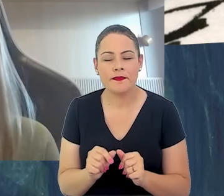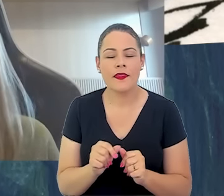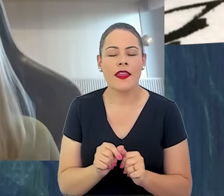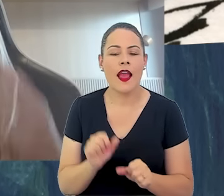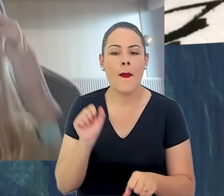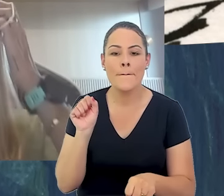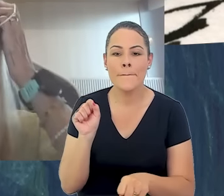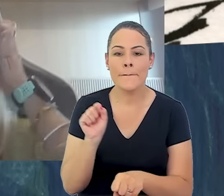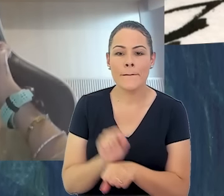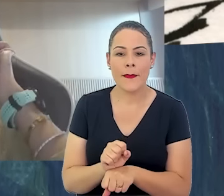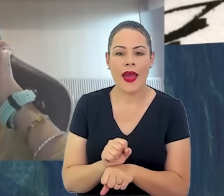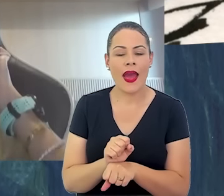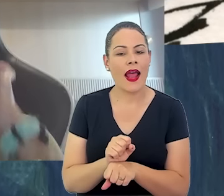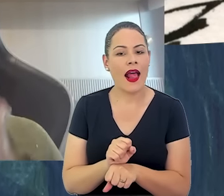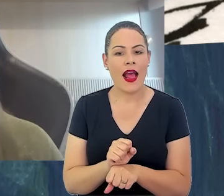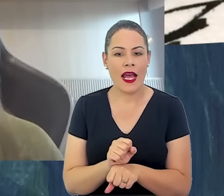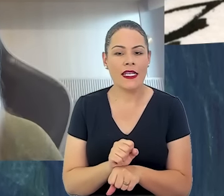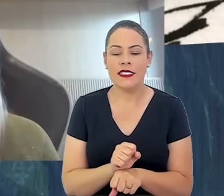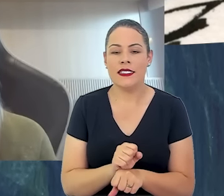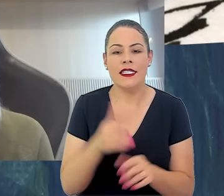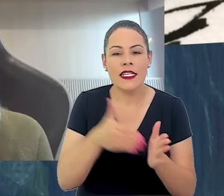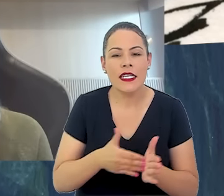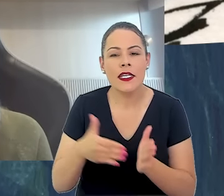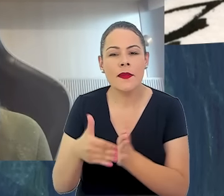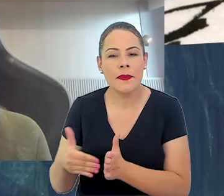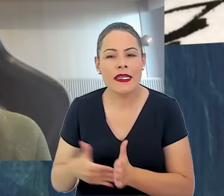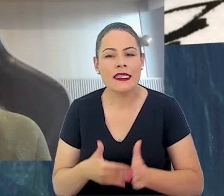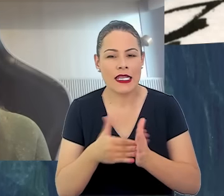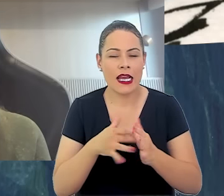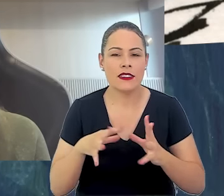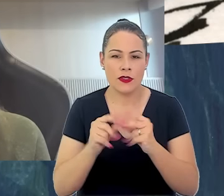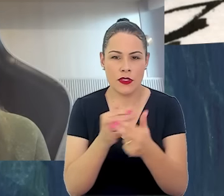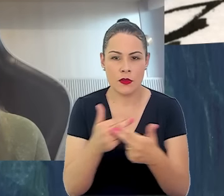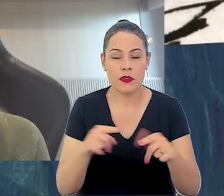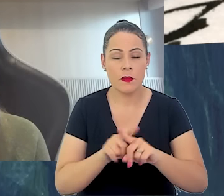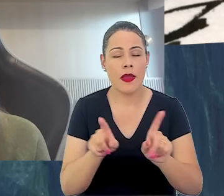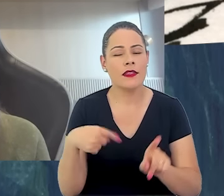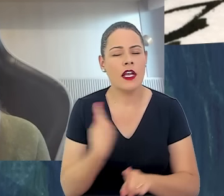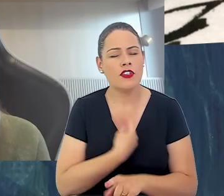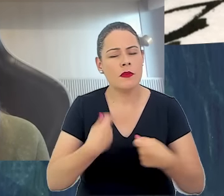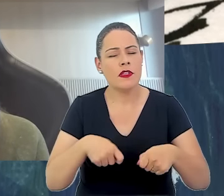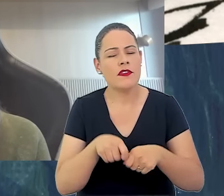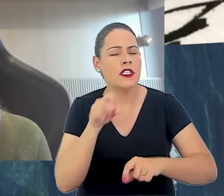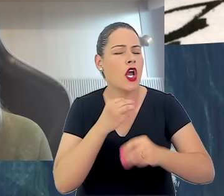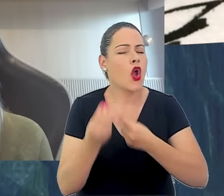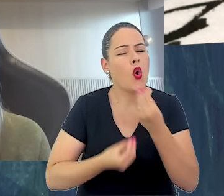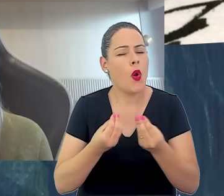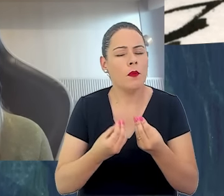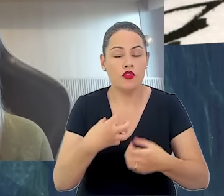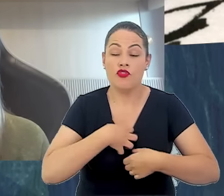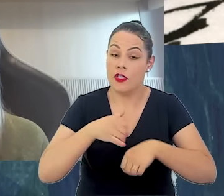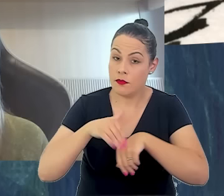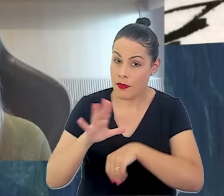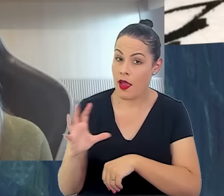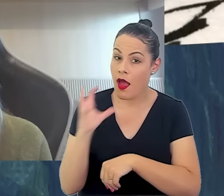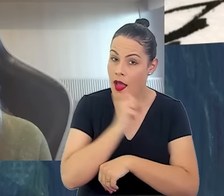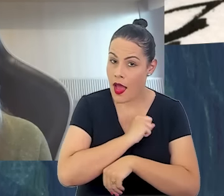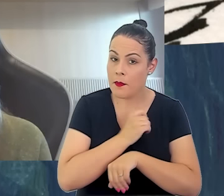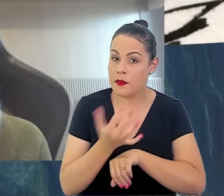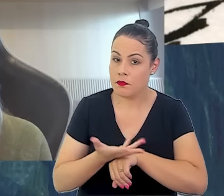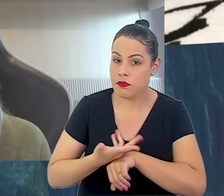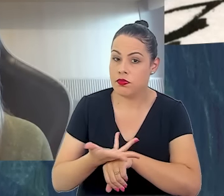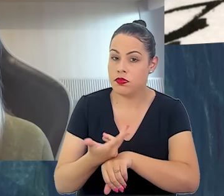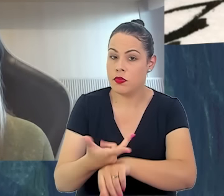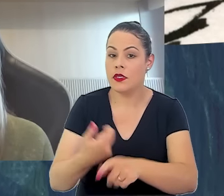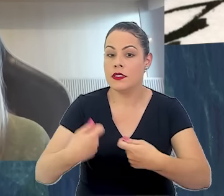a destravar esse fluxo de recursos. Mas nós precisamos fazer isso, eu acho, de uma forma ainda mais rápida, ou